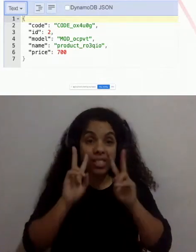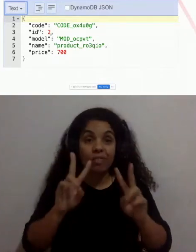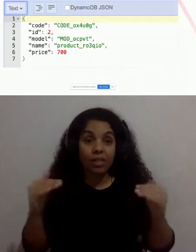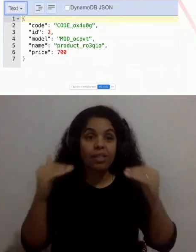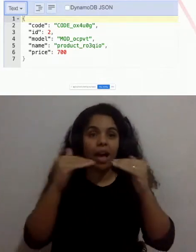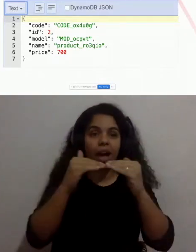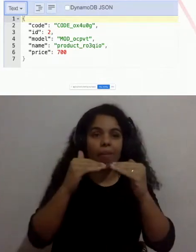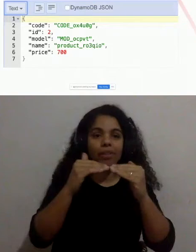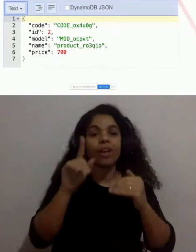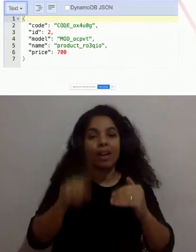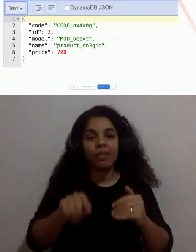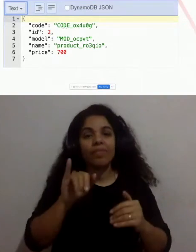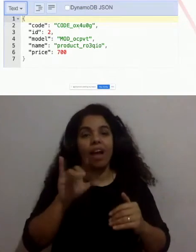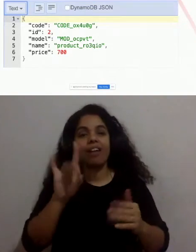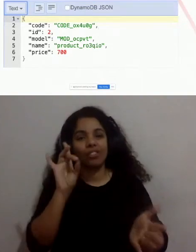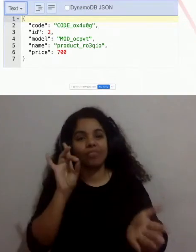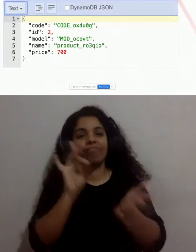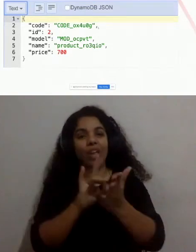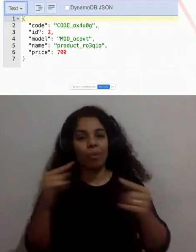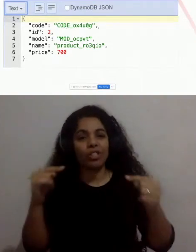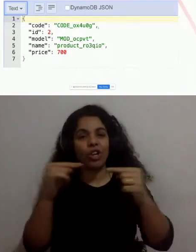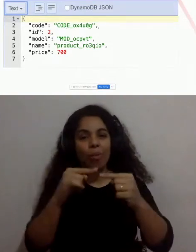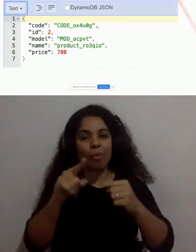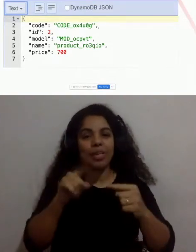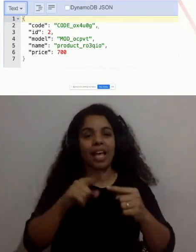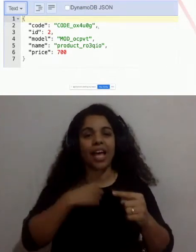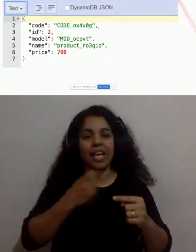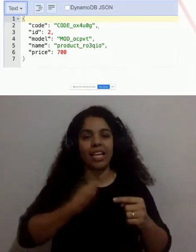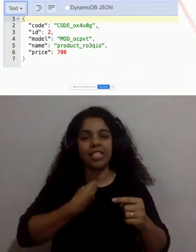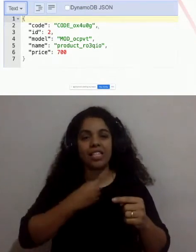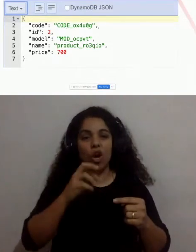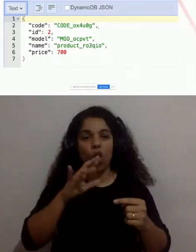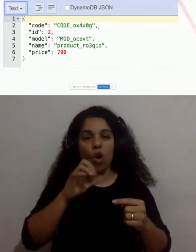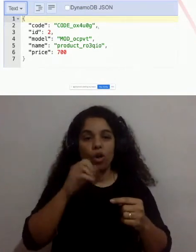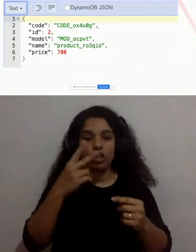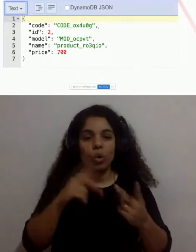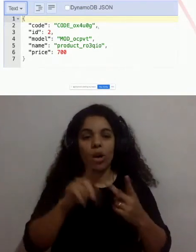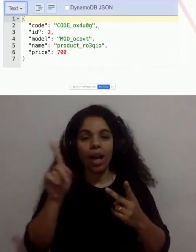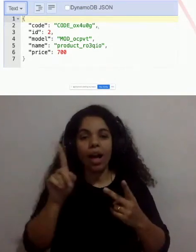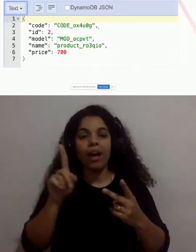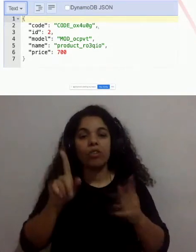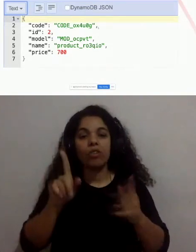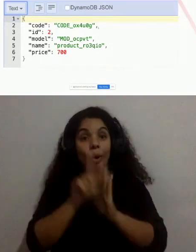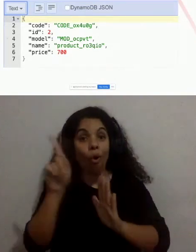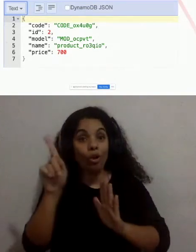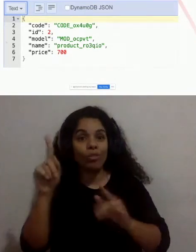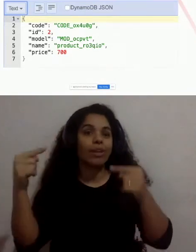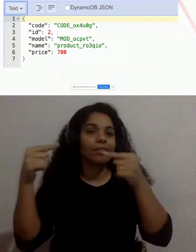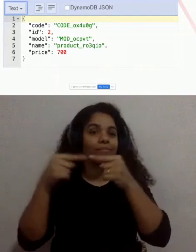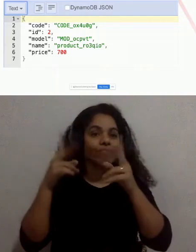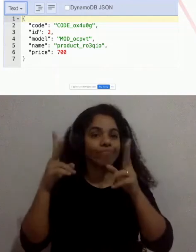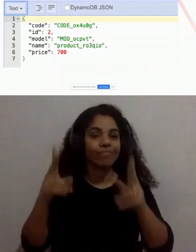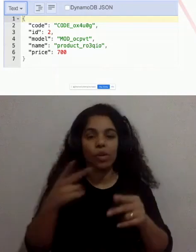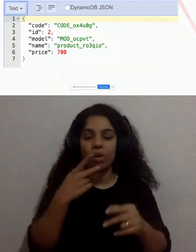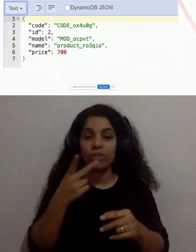batendo. Esse ID está realmente correspondendo a esse código lá no Postman? Tem que corresponder, senão, como eu